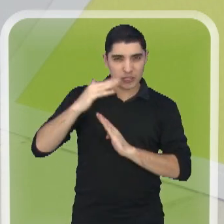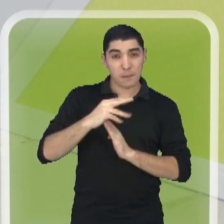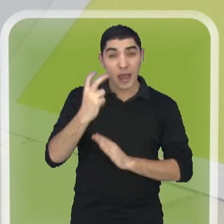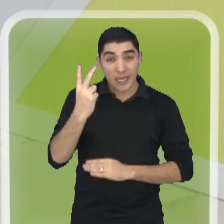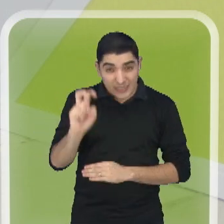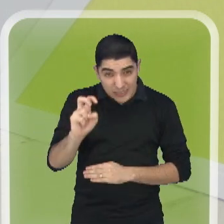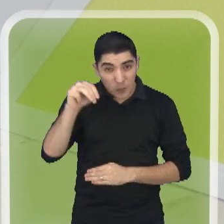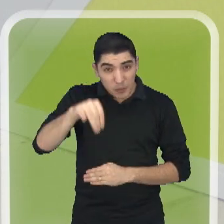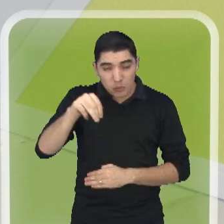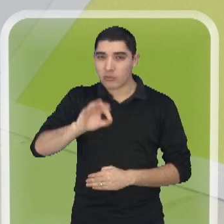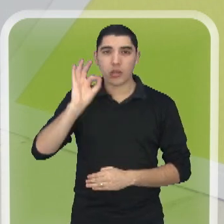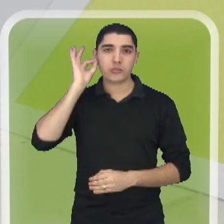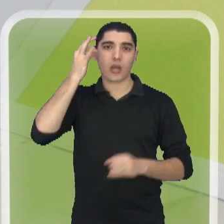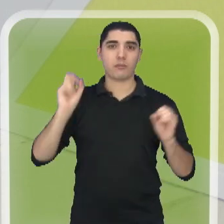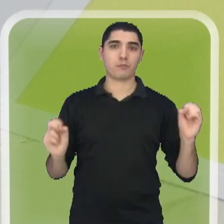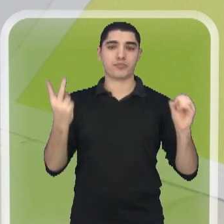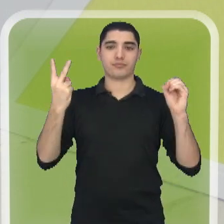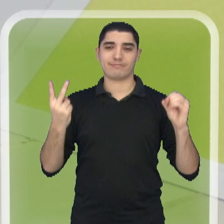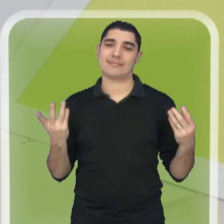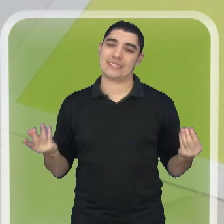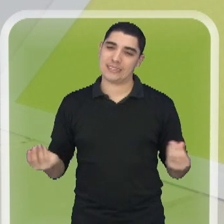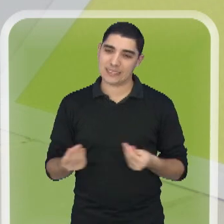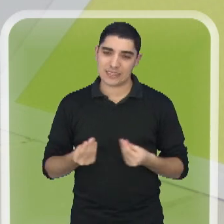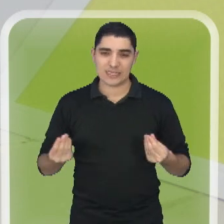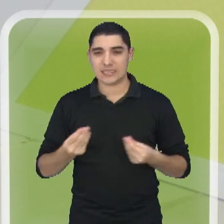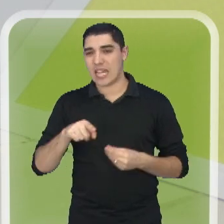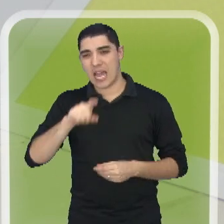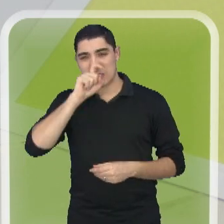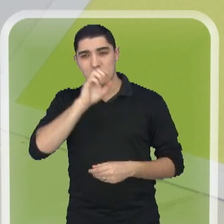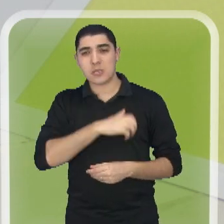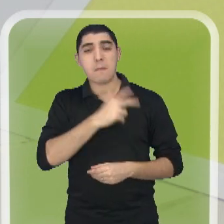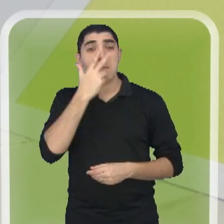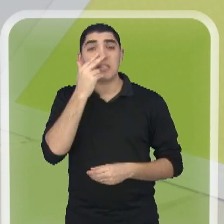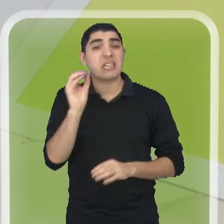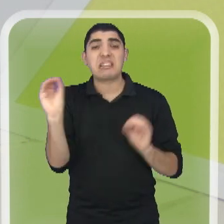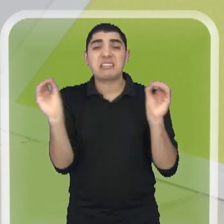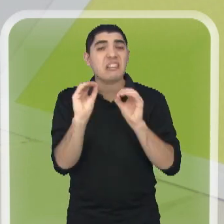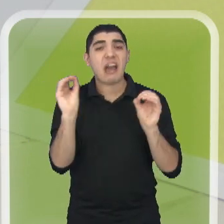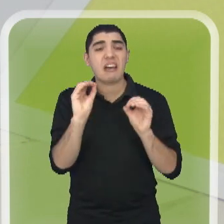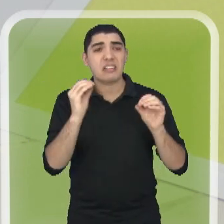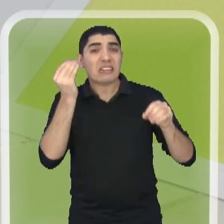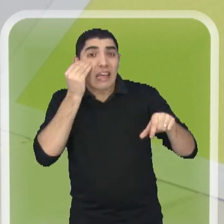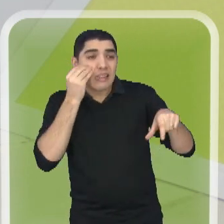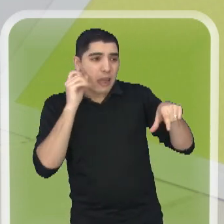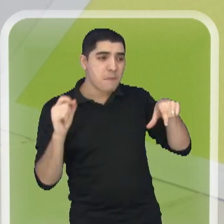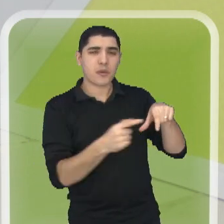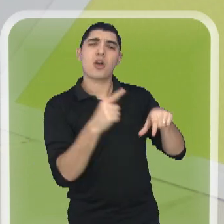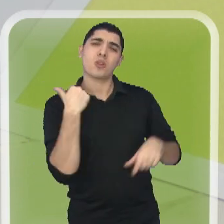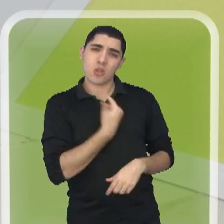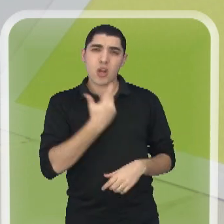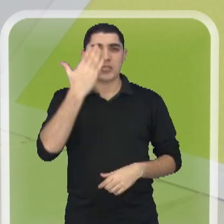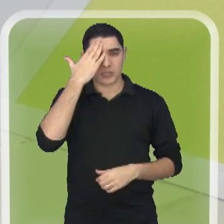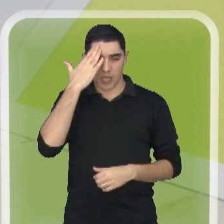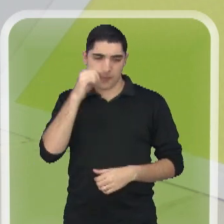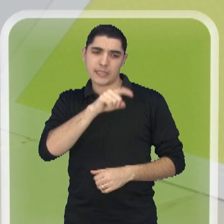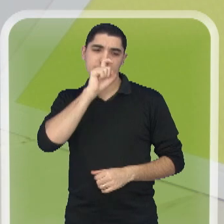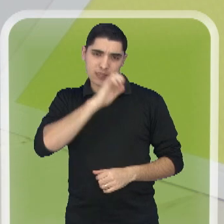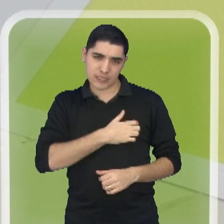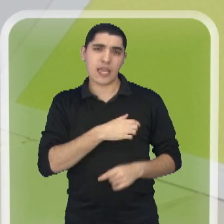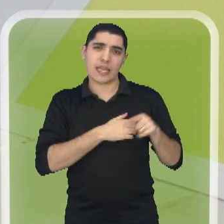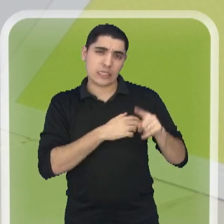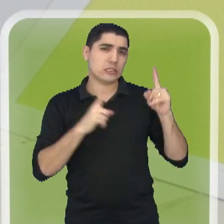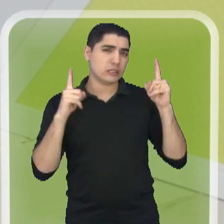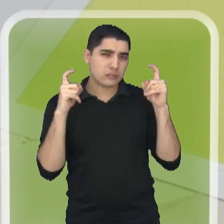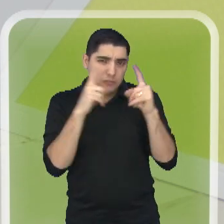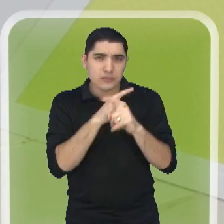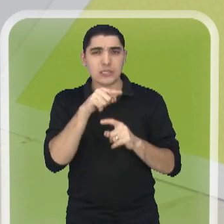desaba tudo e realmente o São José não chegou com nenhum perigo praticamente, né? A gente sabe que o São José tinha dificuldades aí, teve